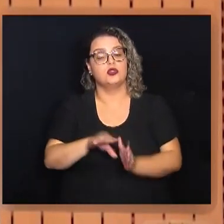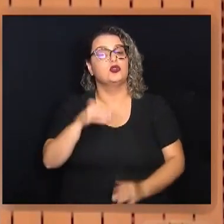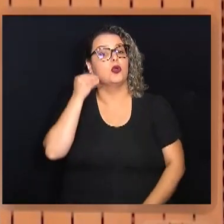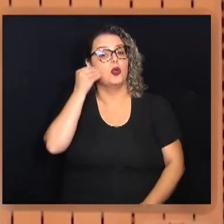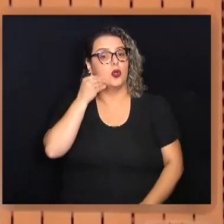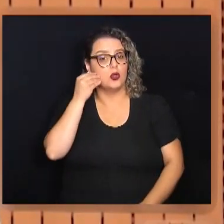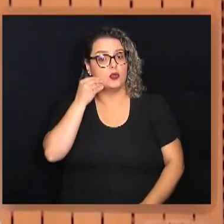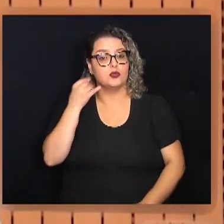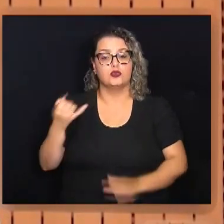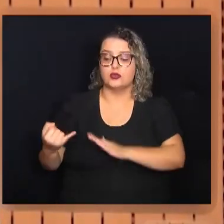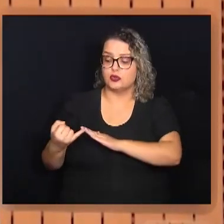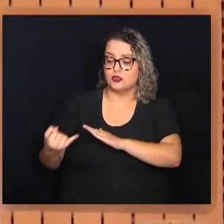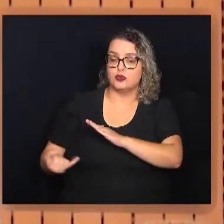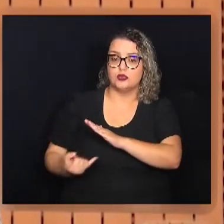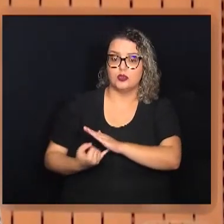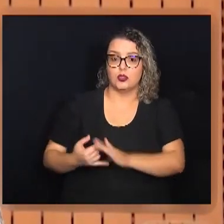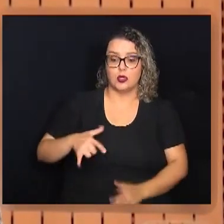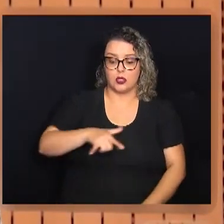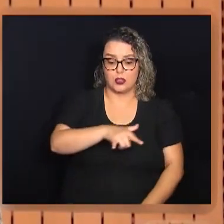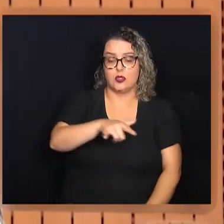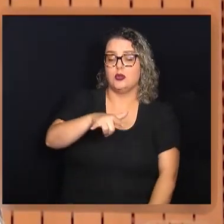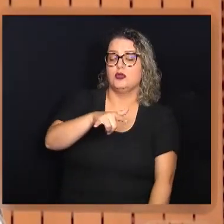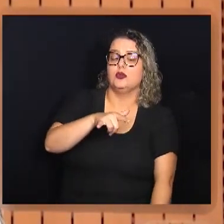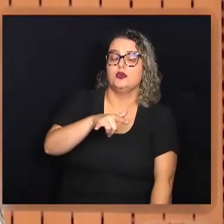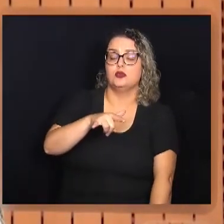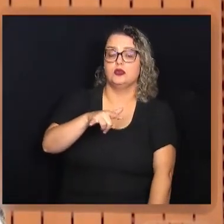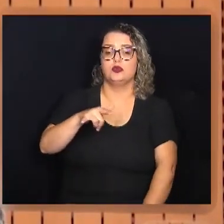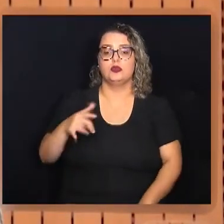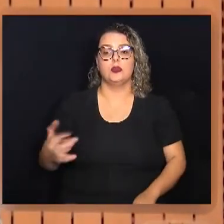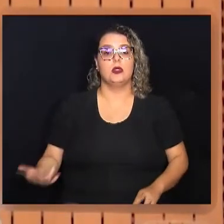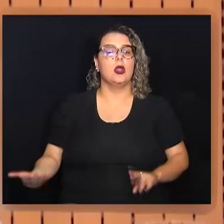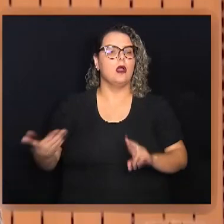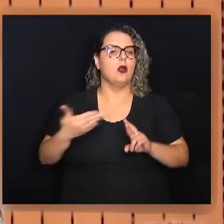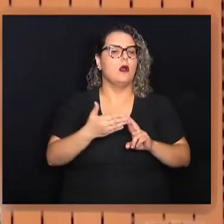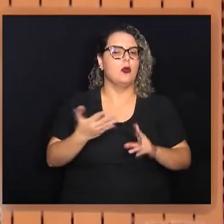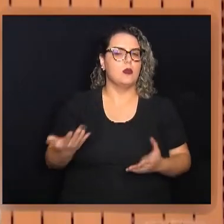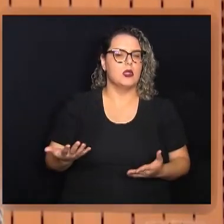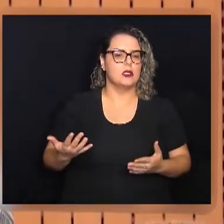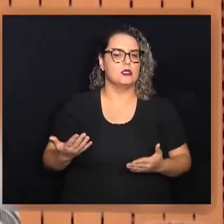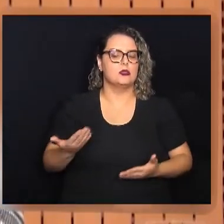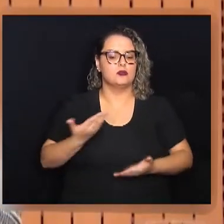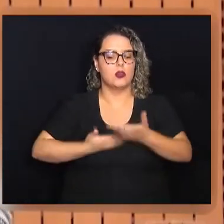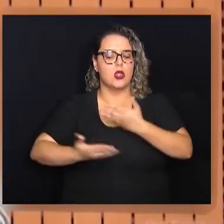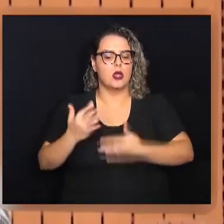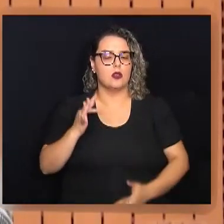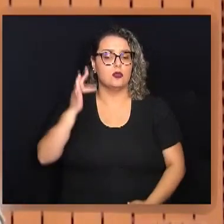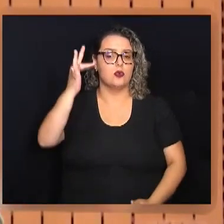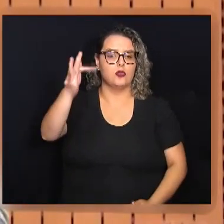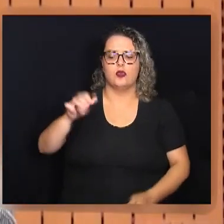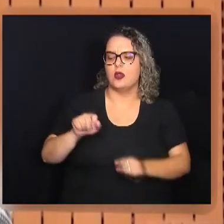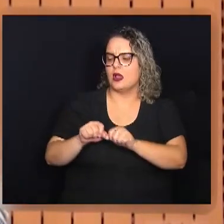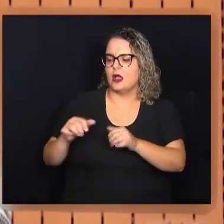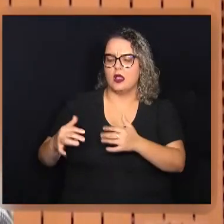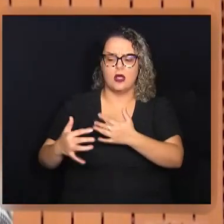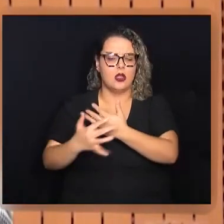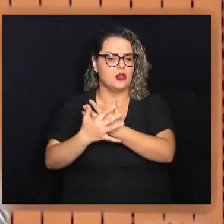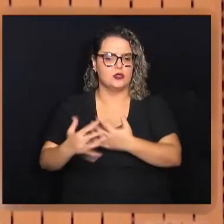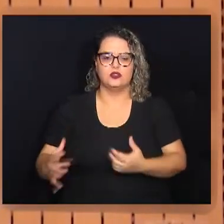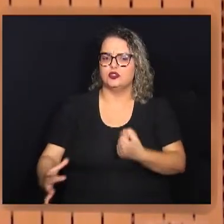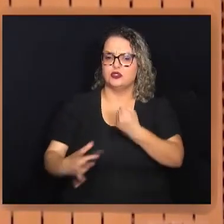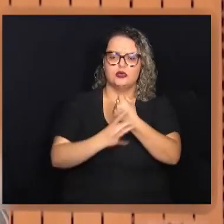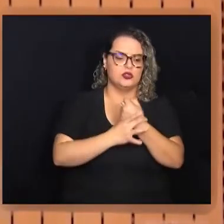possibilidade de atingir mais de 300 mil alunos. Nosso trabalho, nesse projeto Drone na Escola